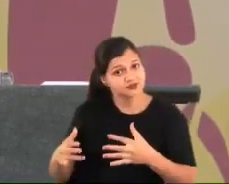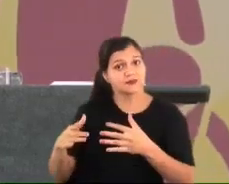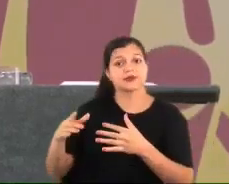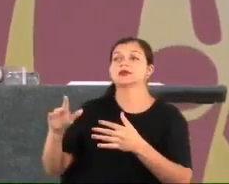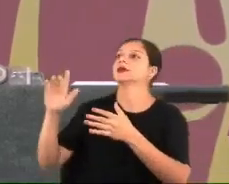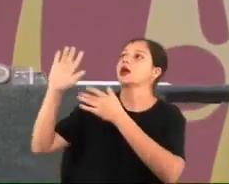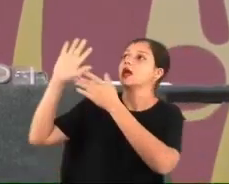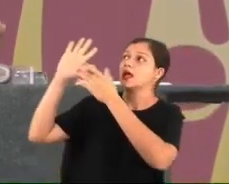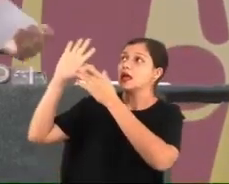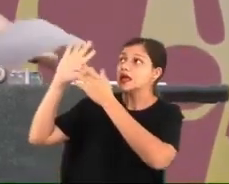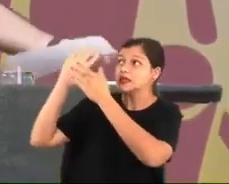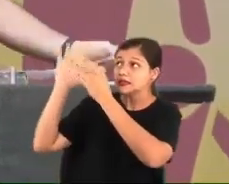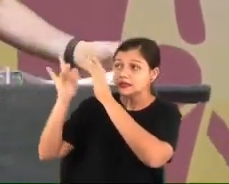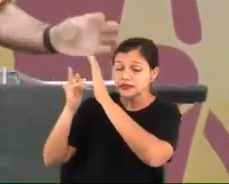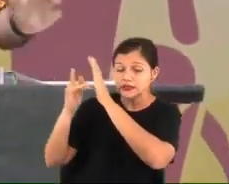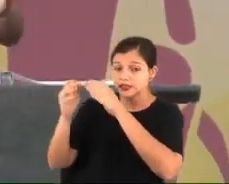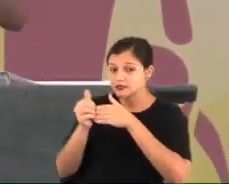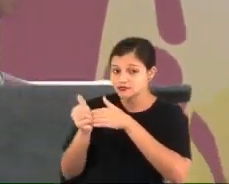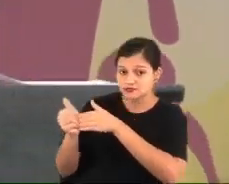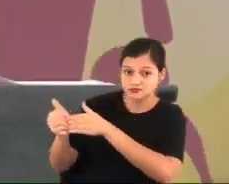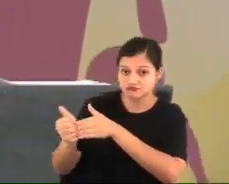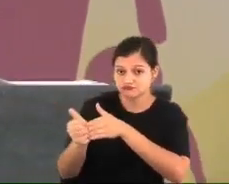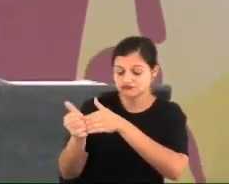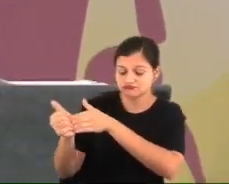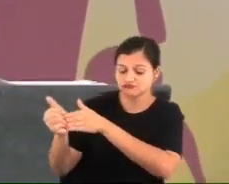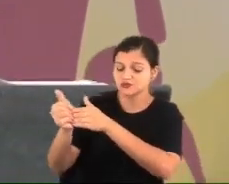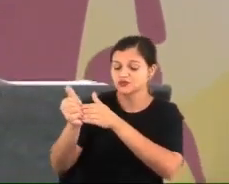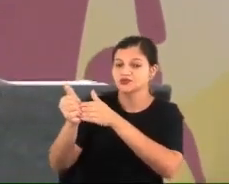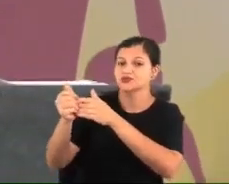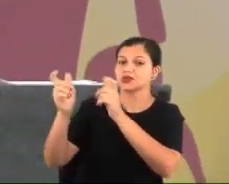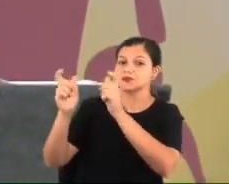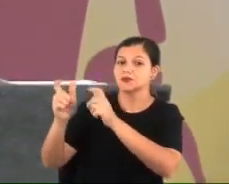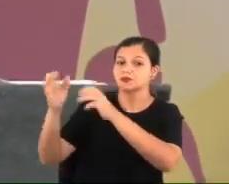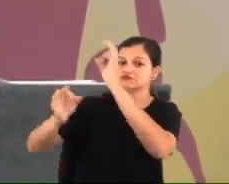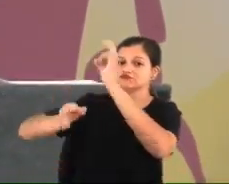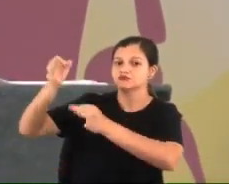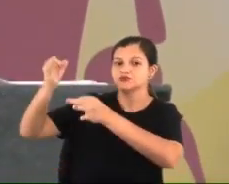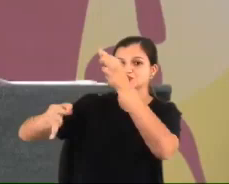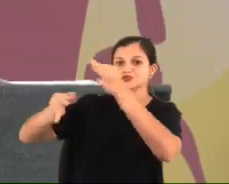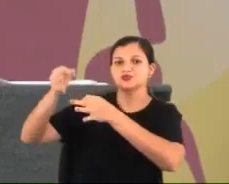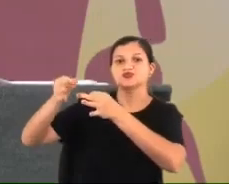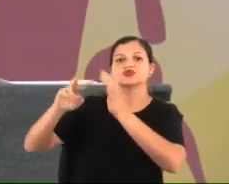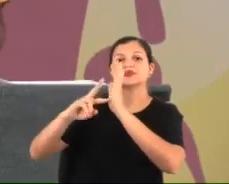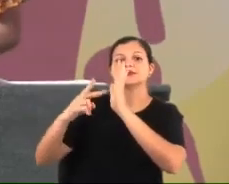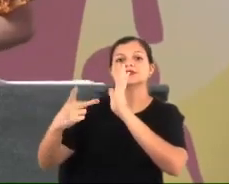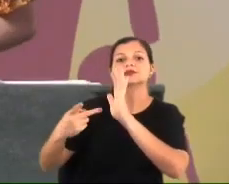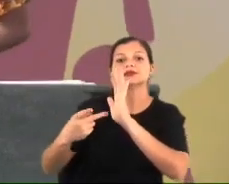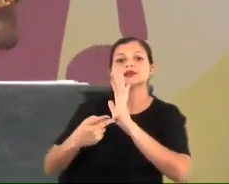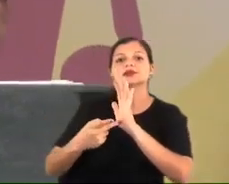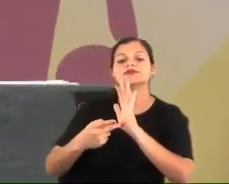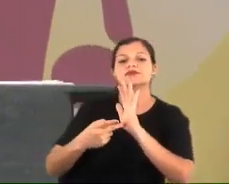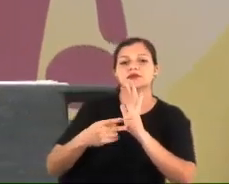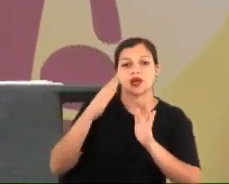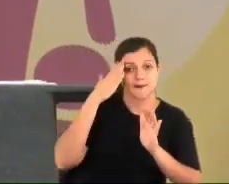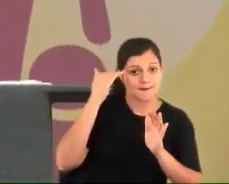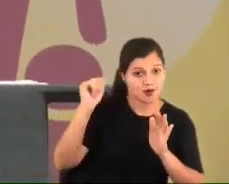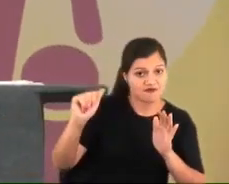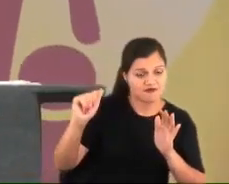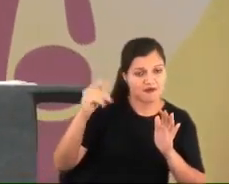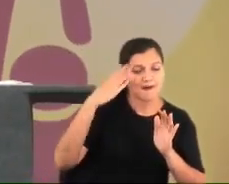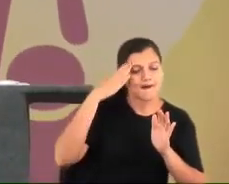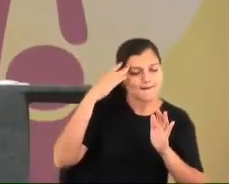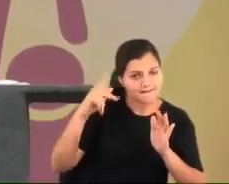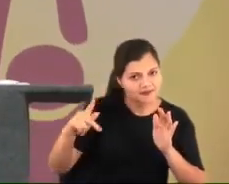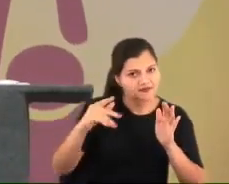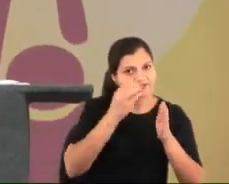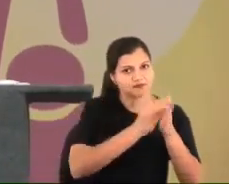da justiça. E o que, que quer dizer veredas da justiça? Olha lá em Provérbios 8:20 diz assim, ando pelo